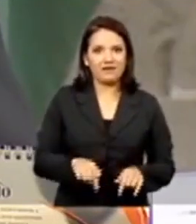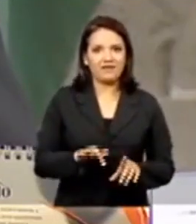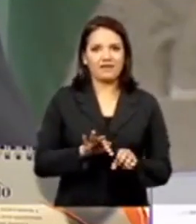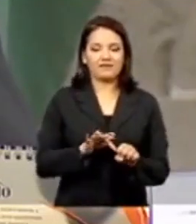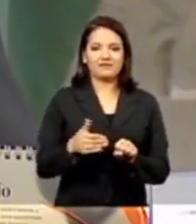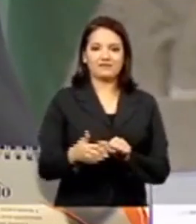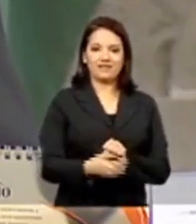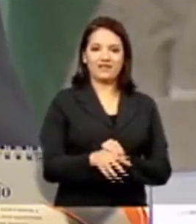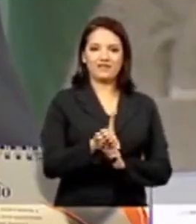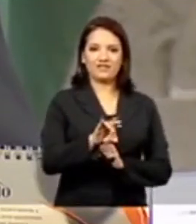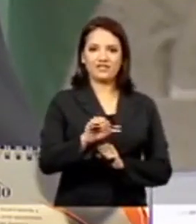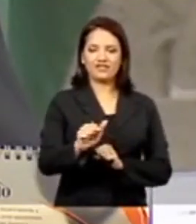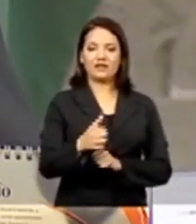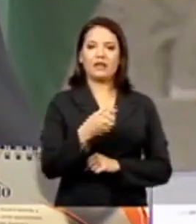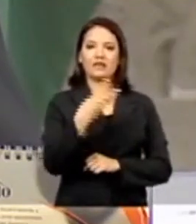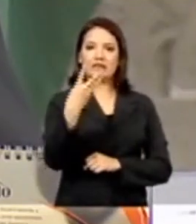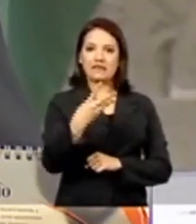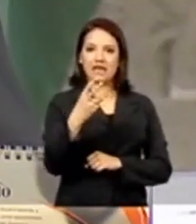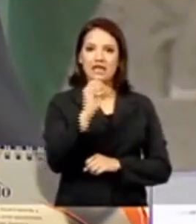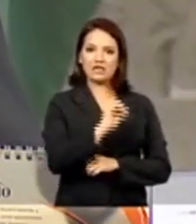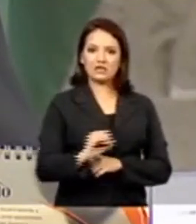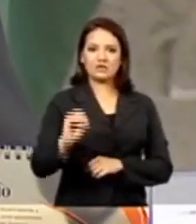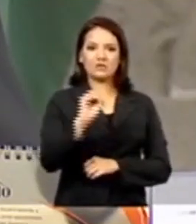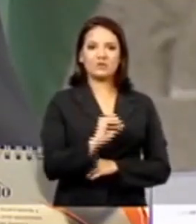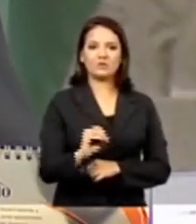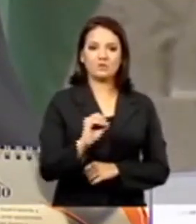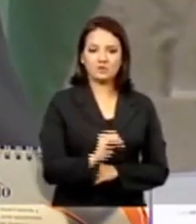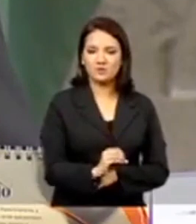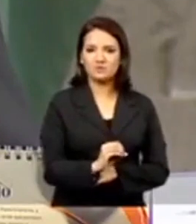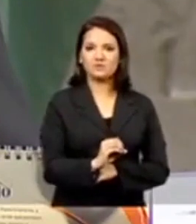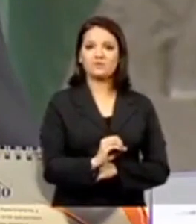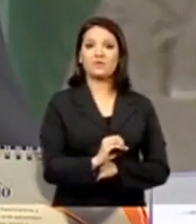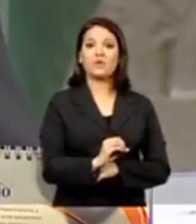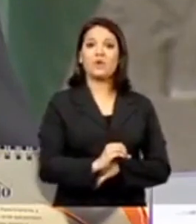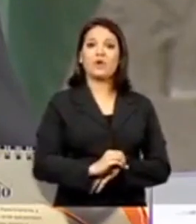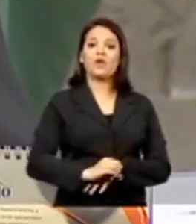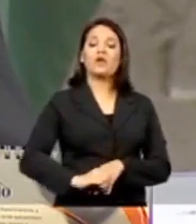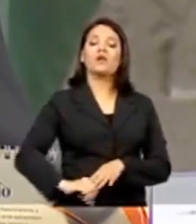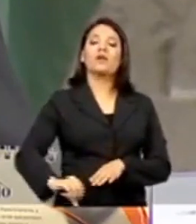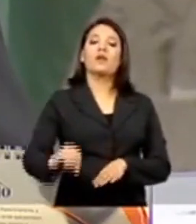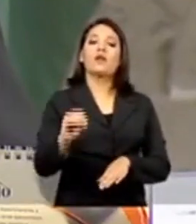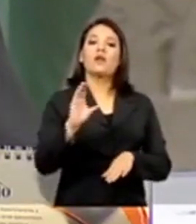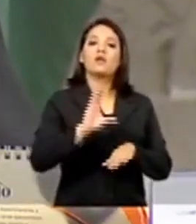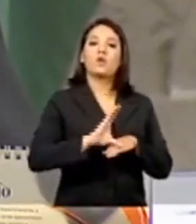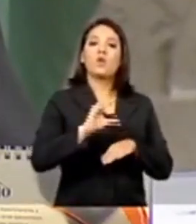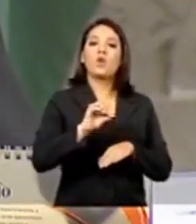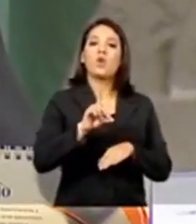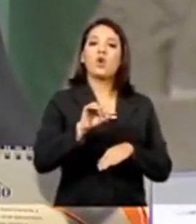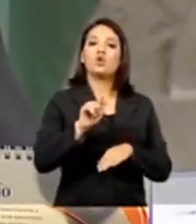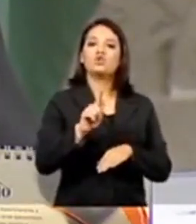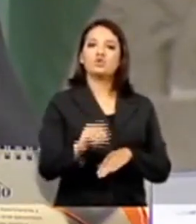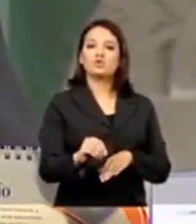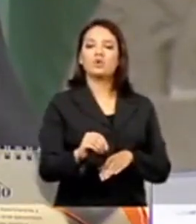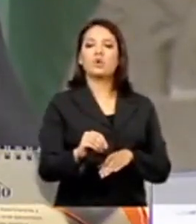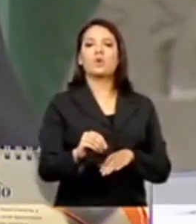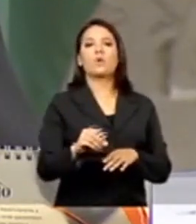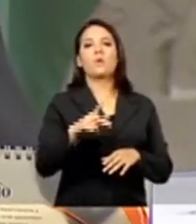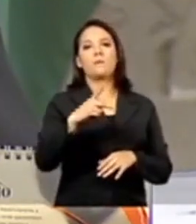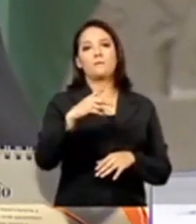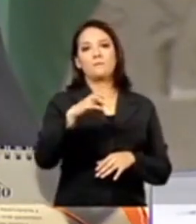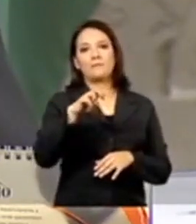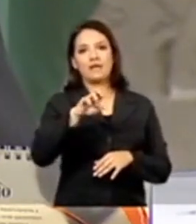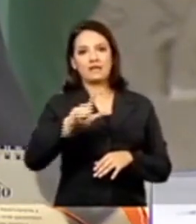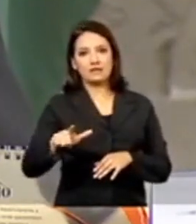dia 3 de outubro, em que o nosso Código de Processo Penal completa 78 anos. Em